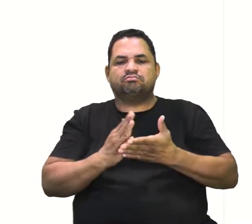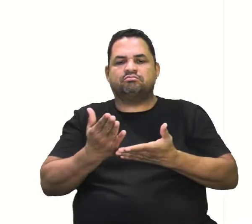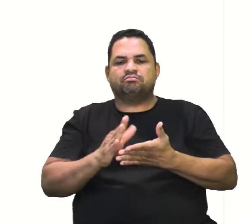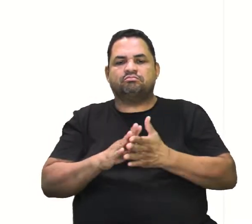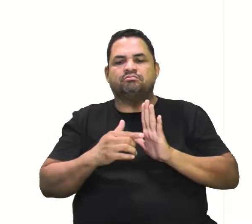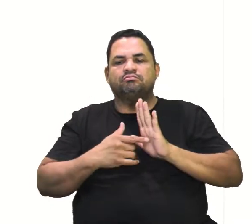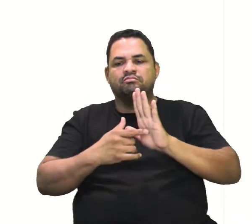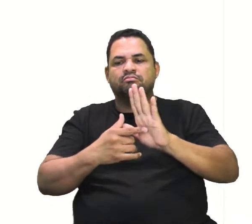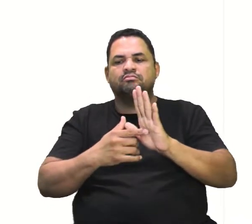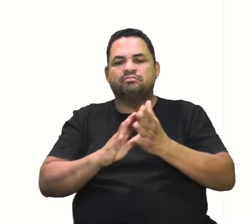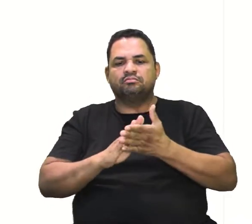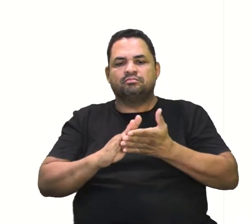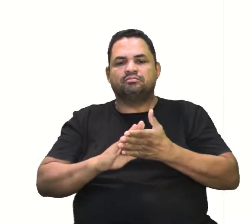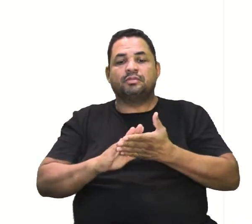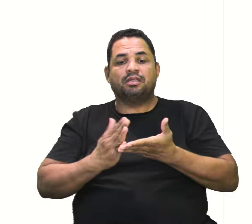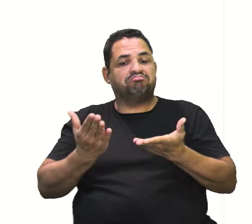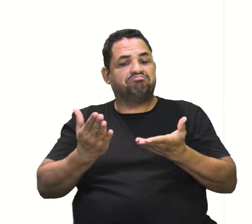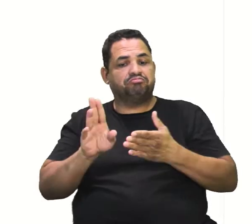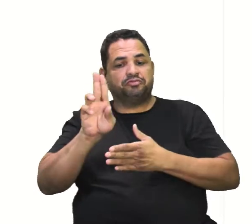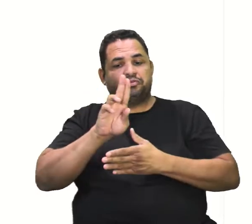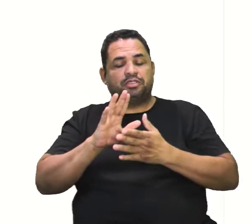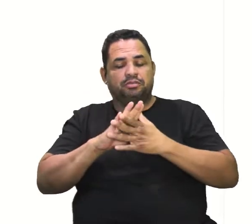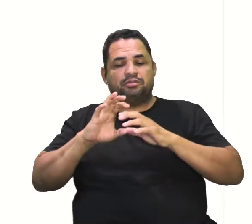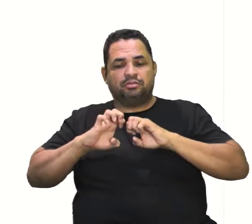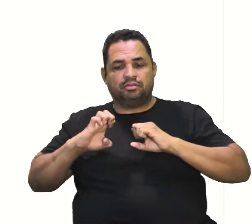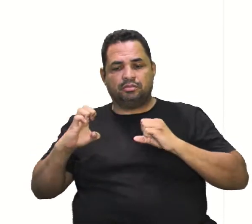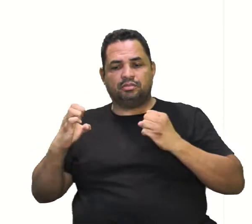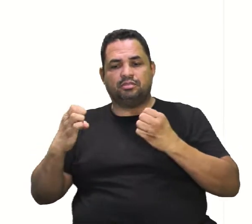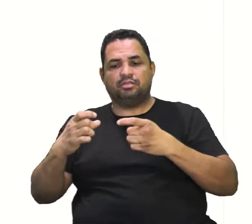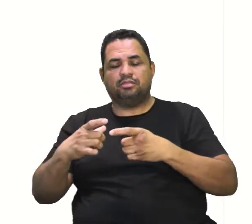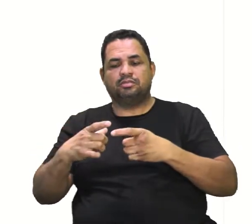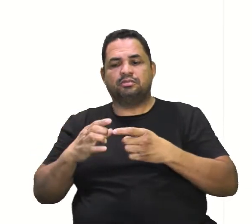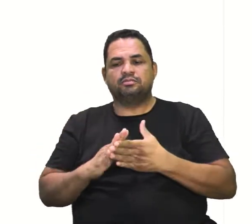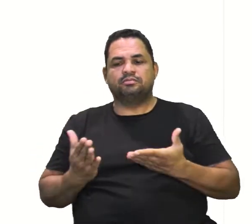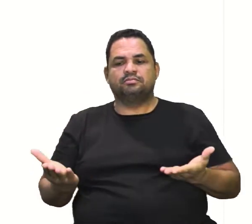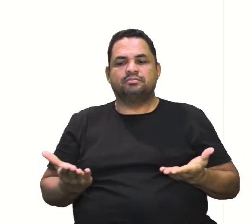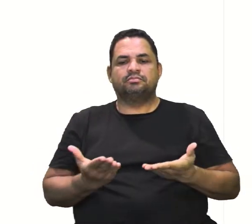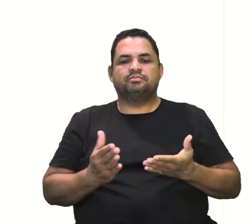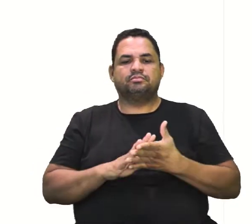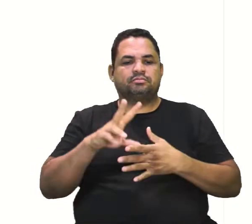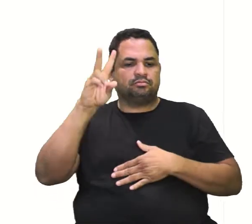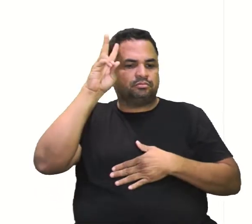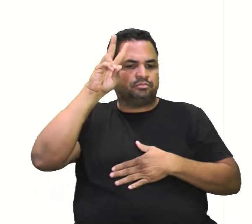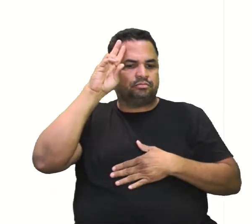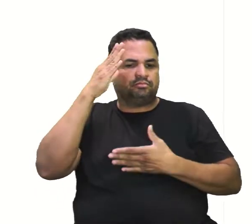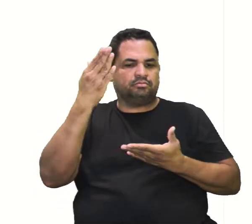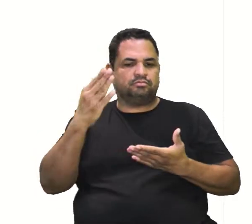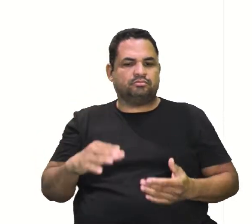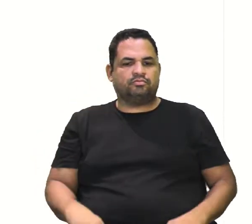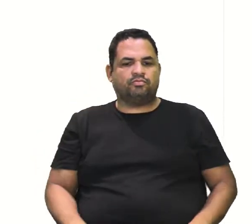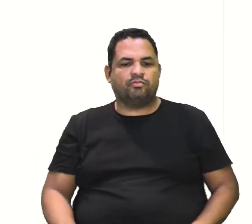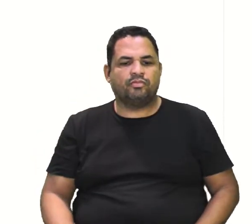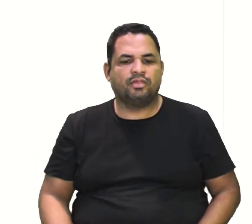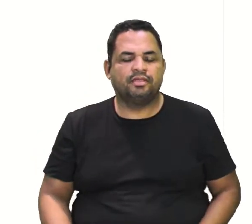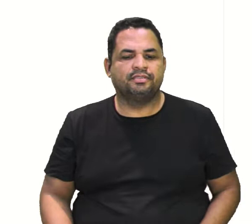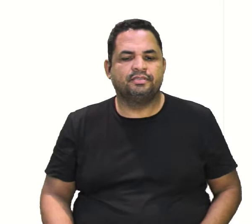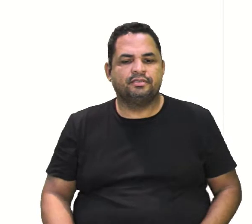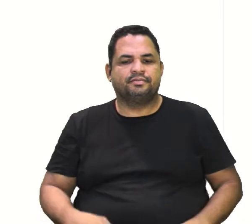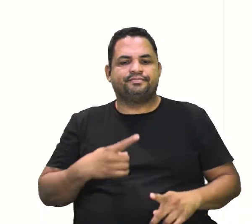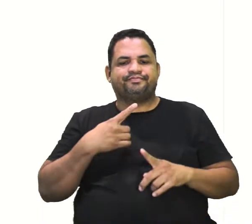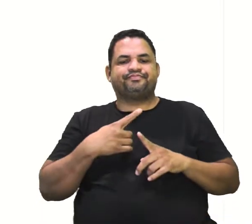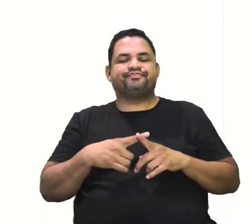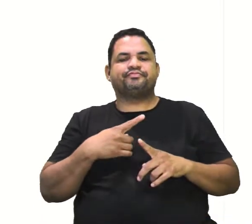são representadas de forma elíptica, né? Isso, então... e hoje em dia resgatou-se muito, né? Porque a